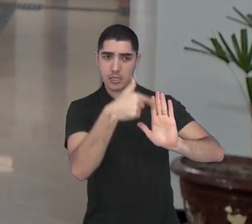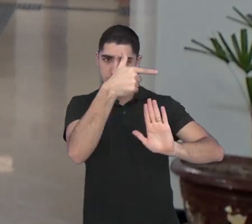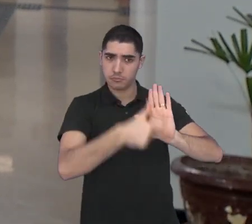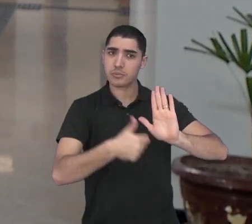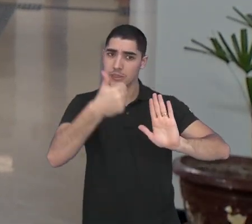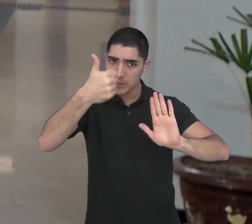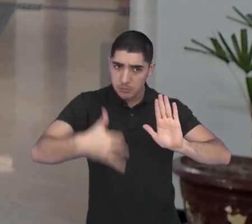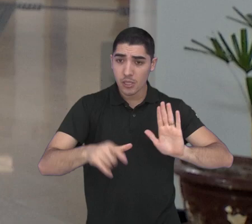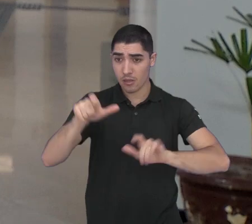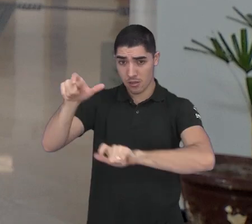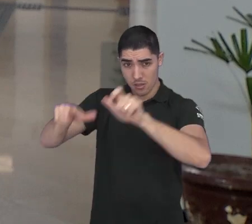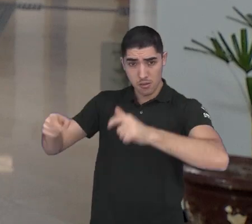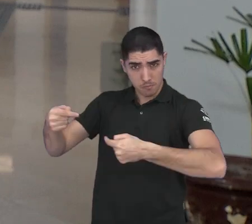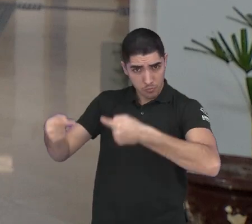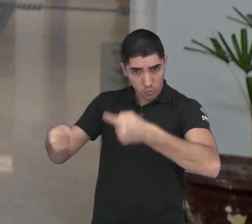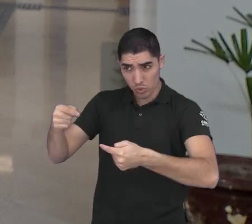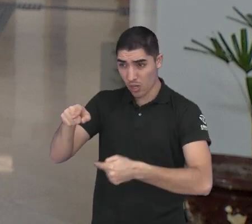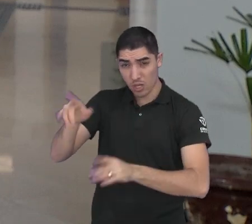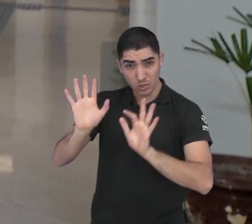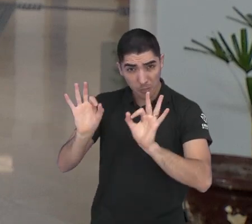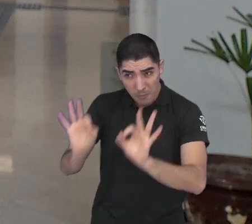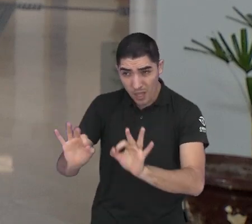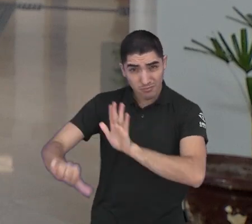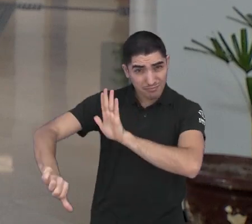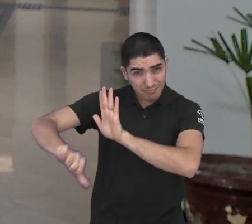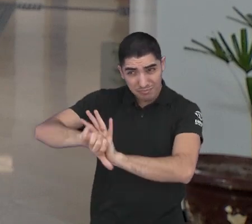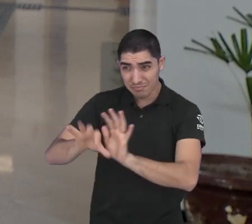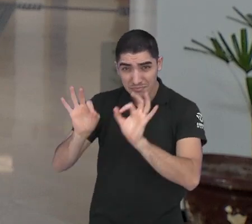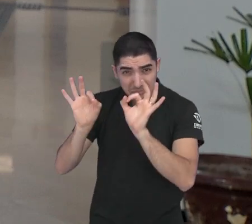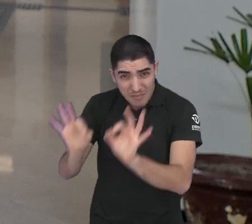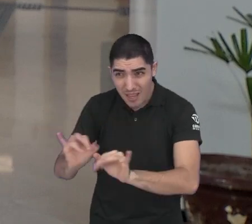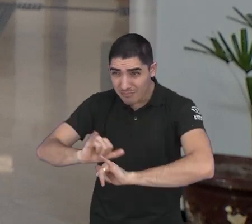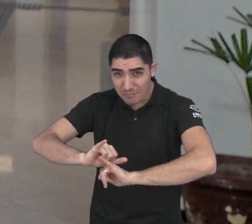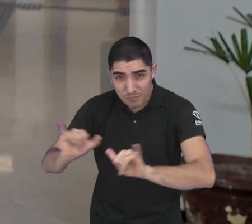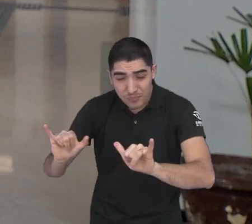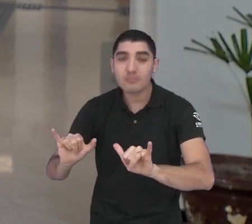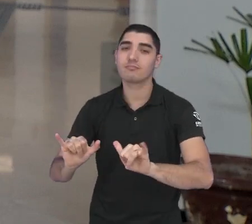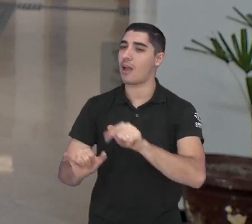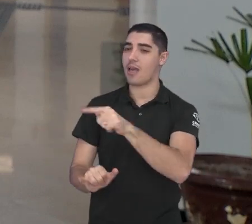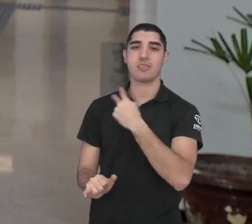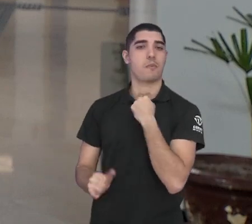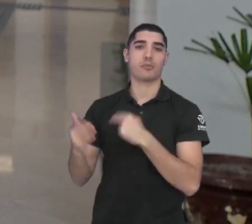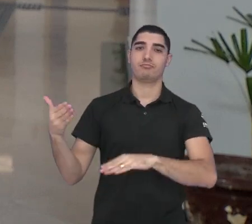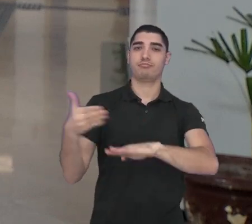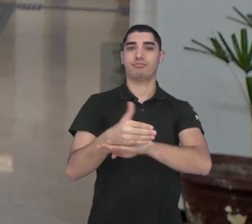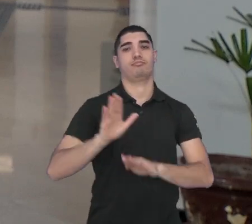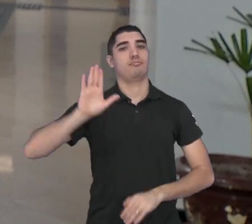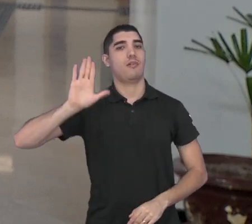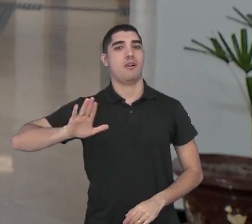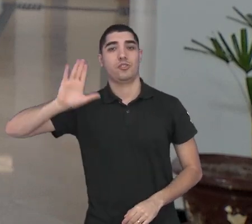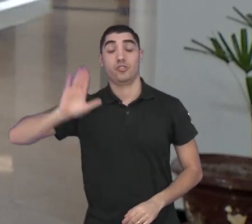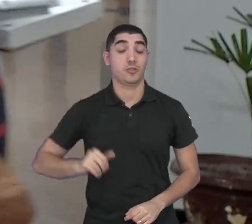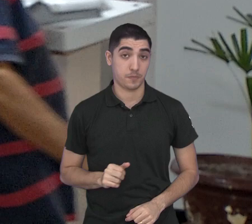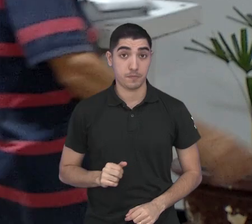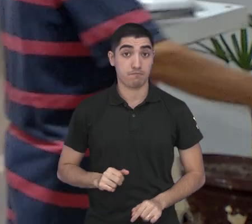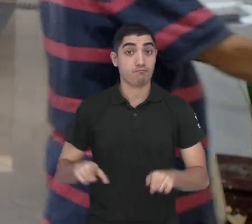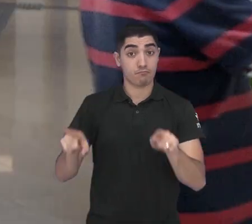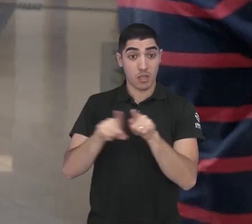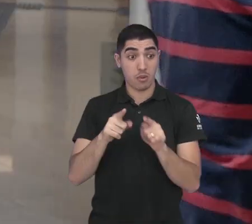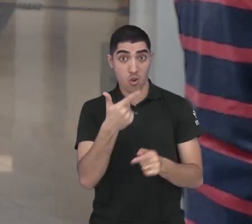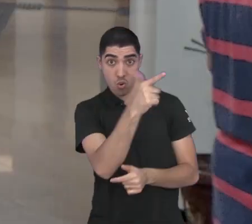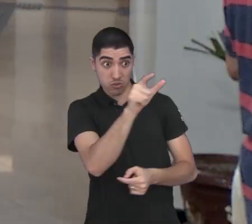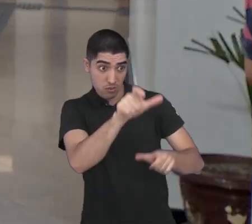políticos condenados, né, com condenação já transitada em julgado ou em segunda instância, pudessem participar das eleições. E políticos que